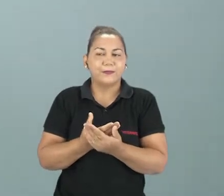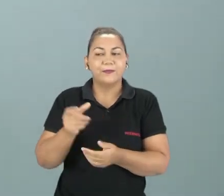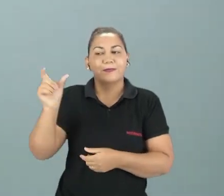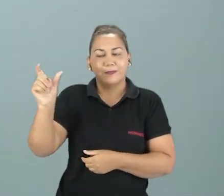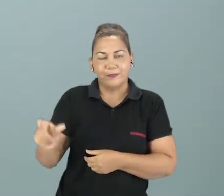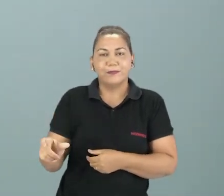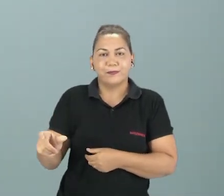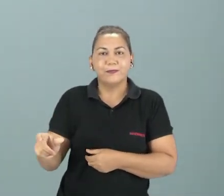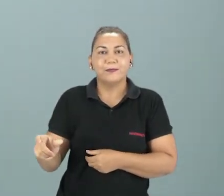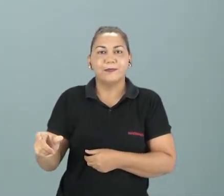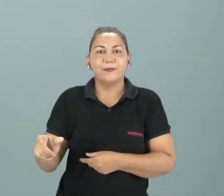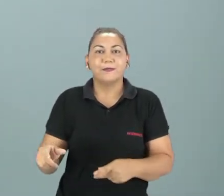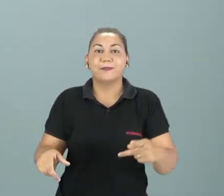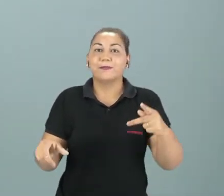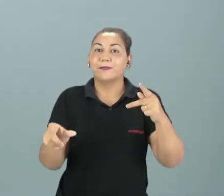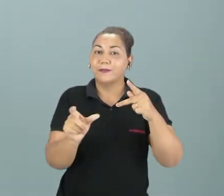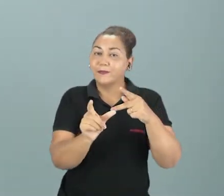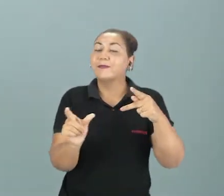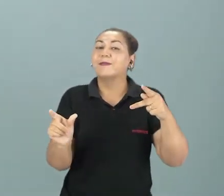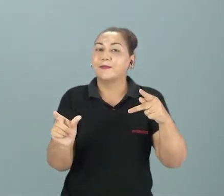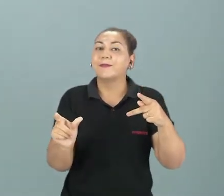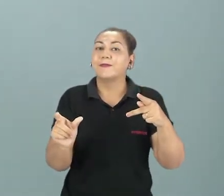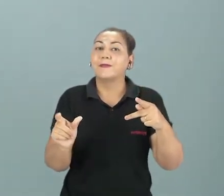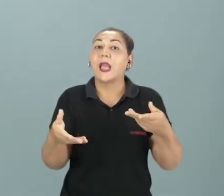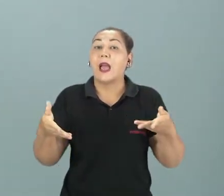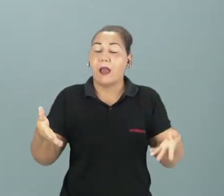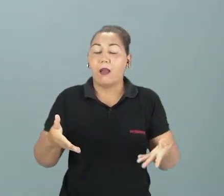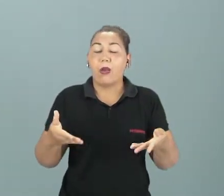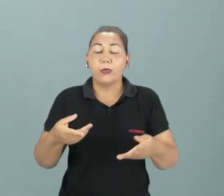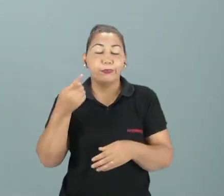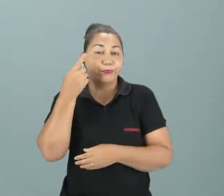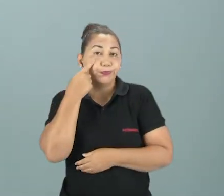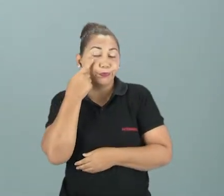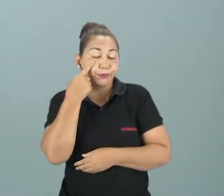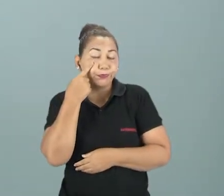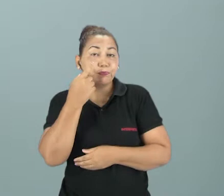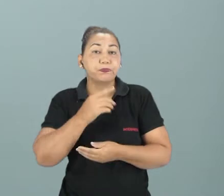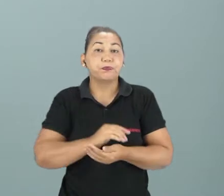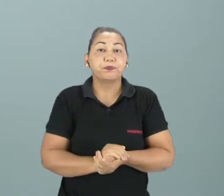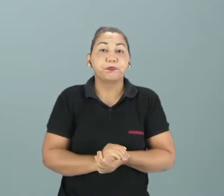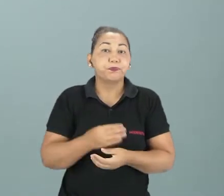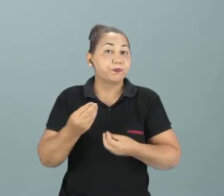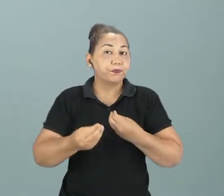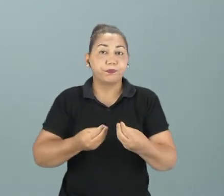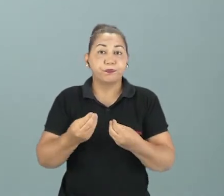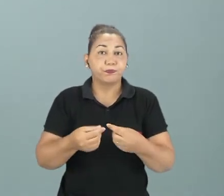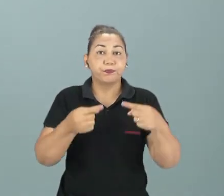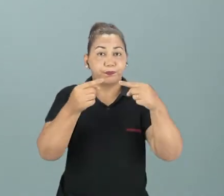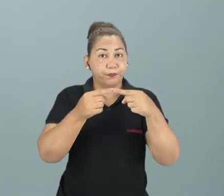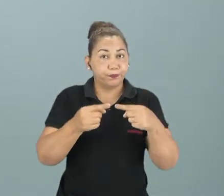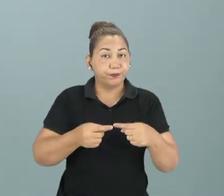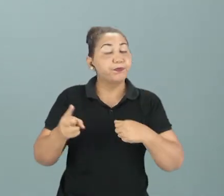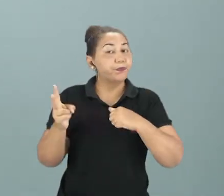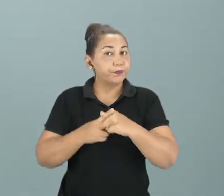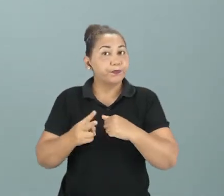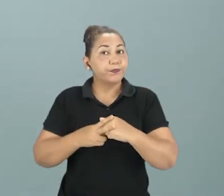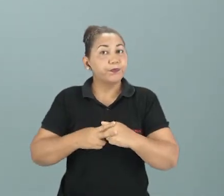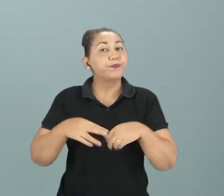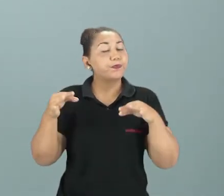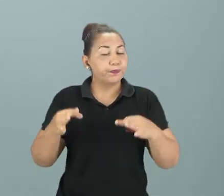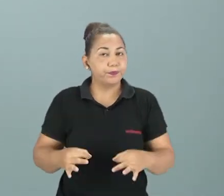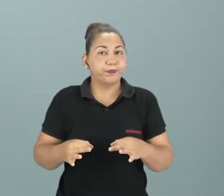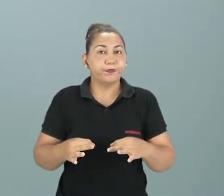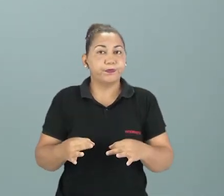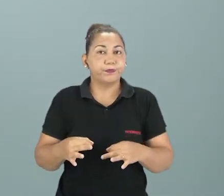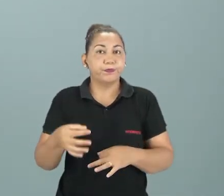e predicado. Agora, vamos ver como devemos fazer a concordância verbal de forma adequada. Vemos